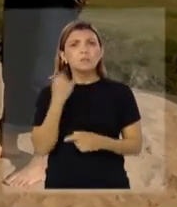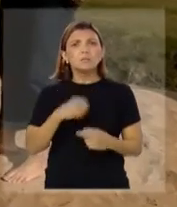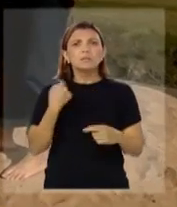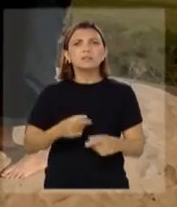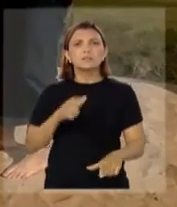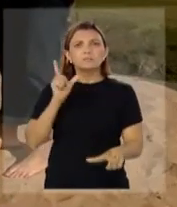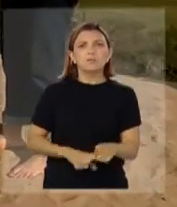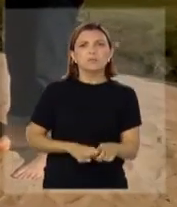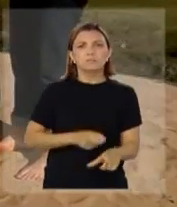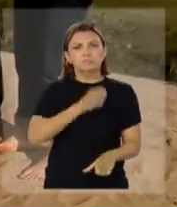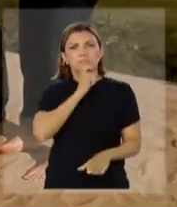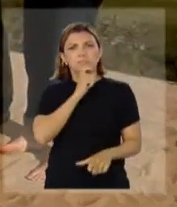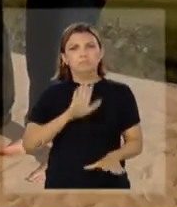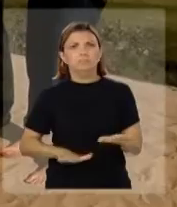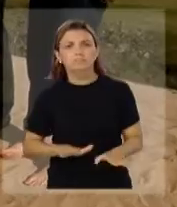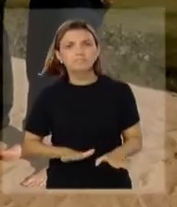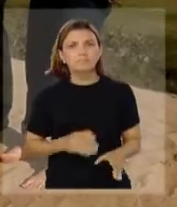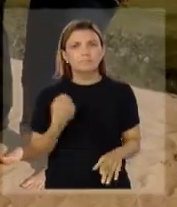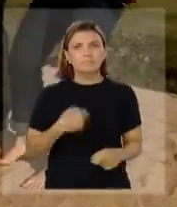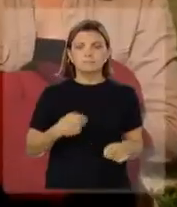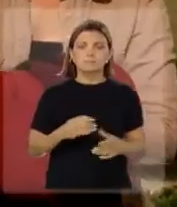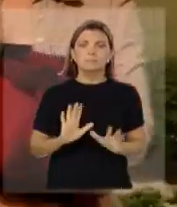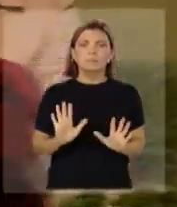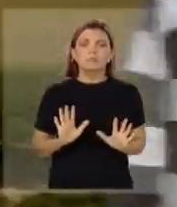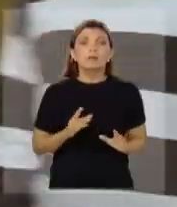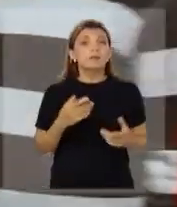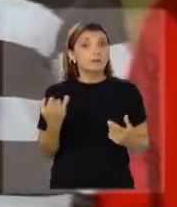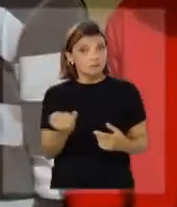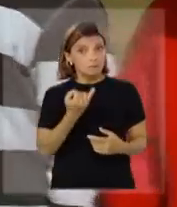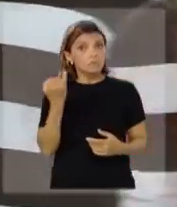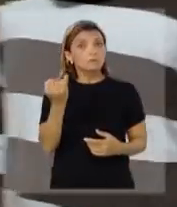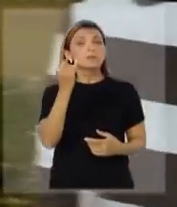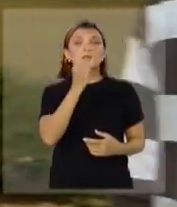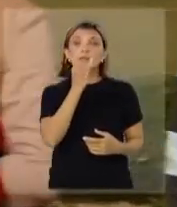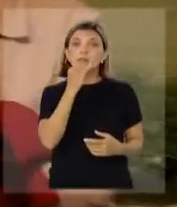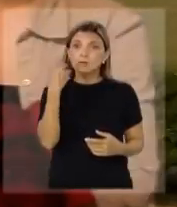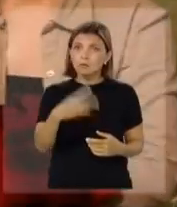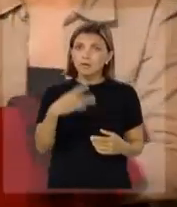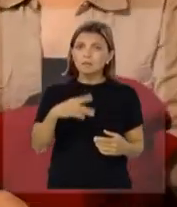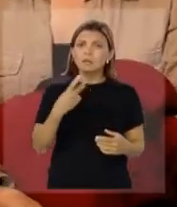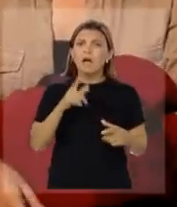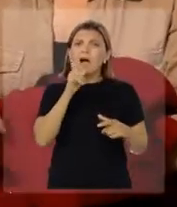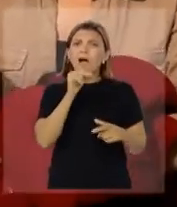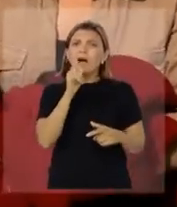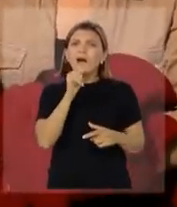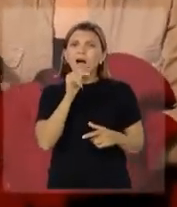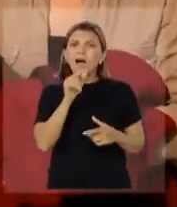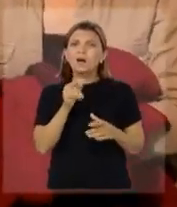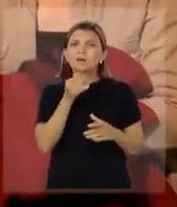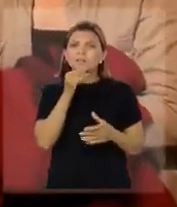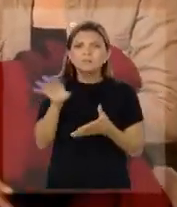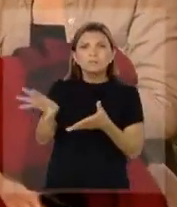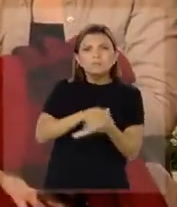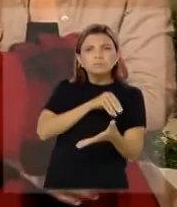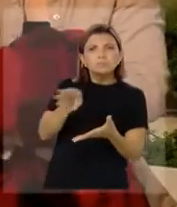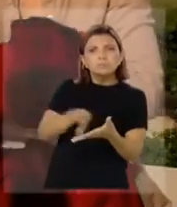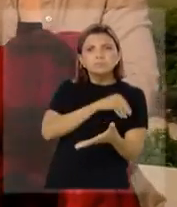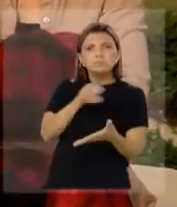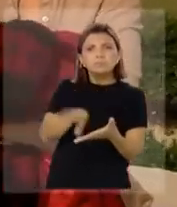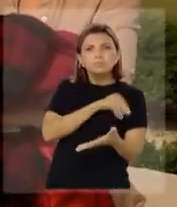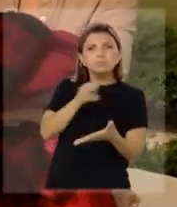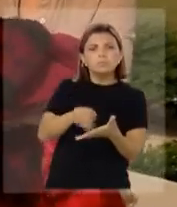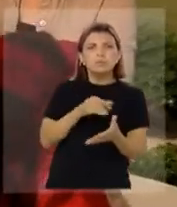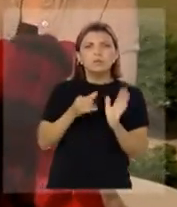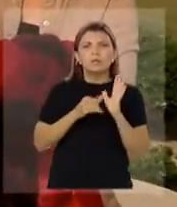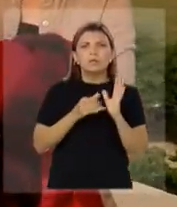caçadores que vêm caçar aqui mereciam congelar o pé. Me lembraste um detalhe muito importante, Marta. As águas daqui, elas são desviadas sem